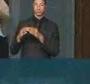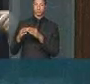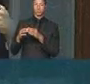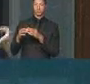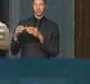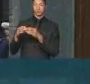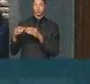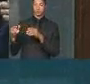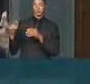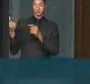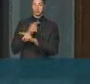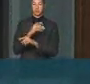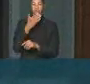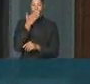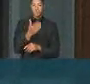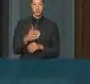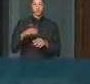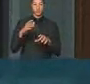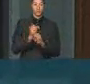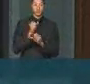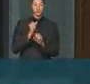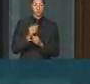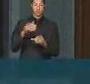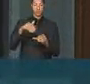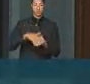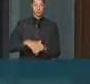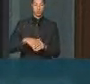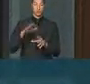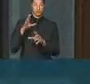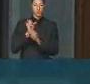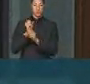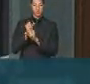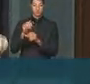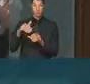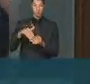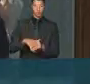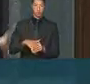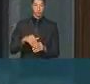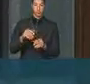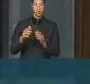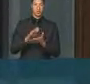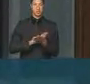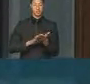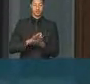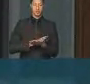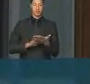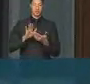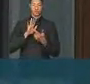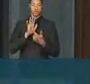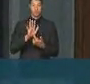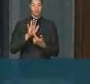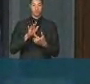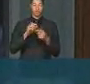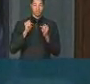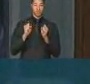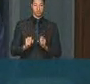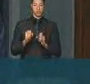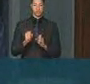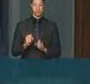recontagem dos votos e na recontagem dos votos nada mostrou que pudesse